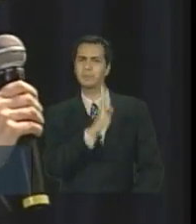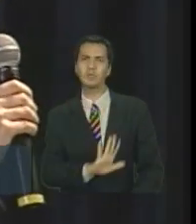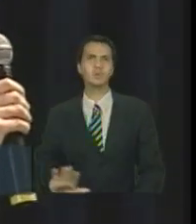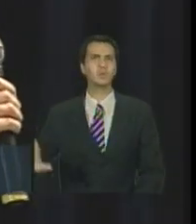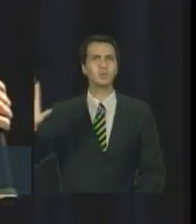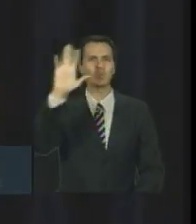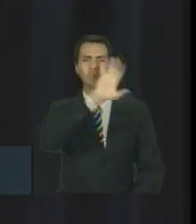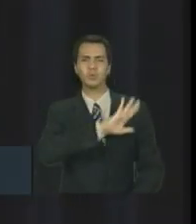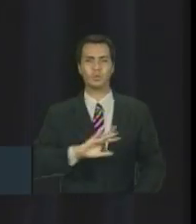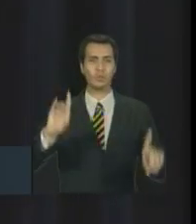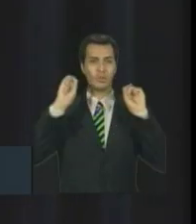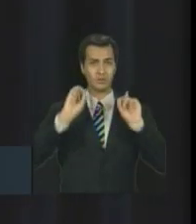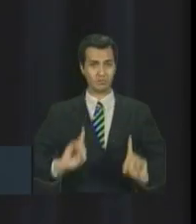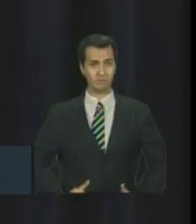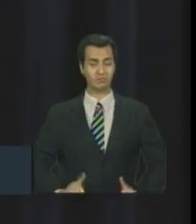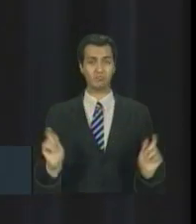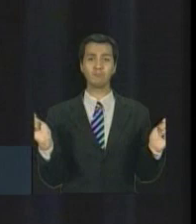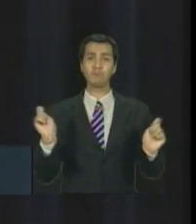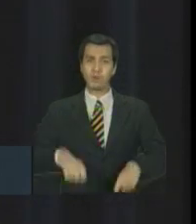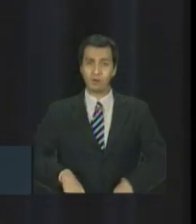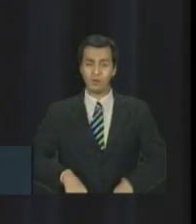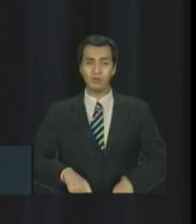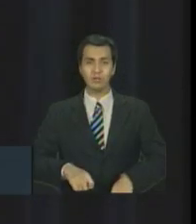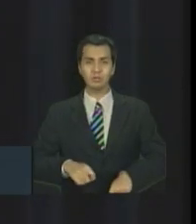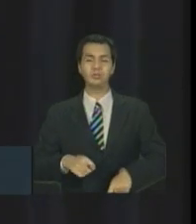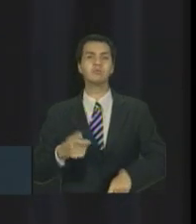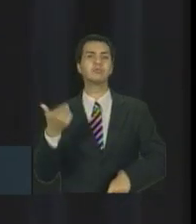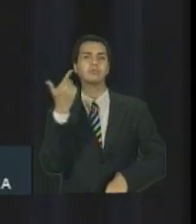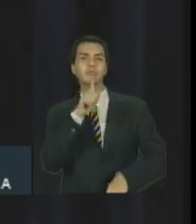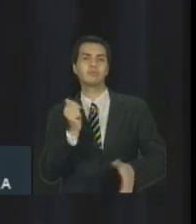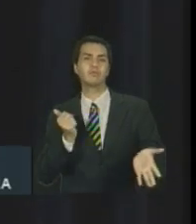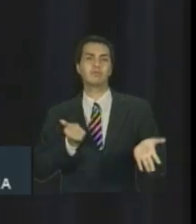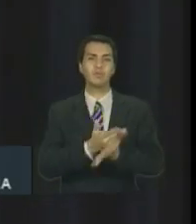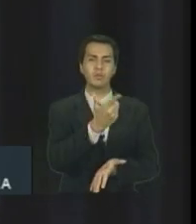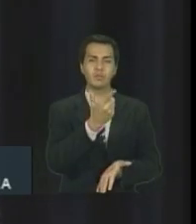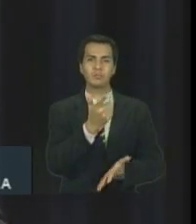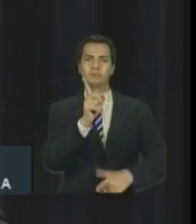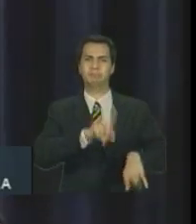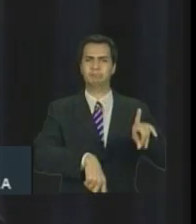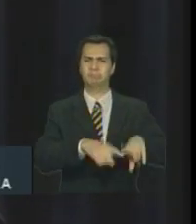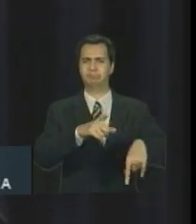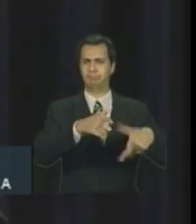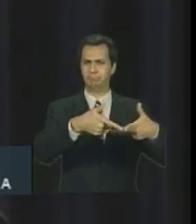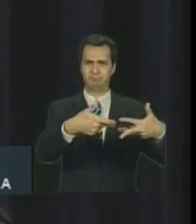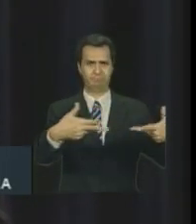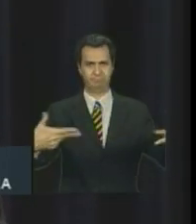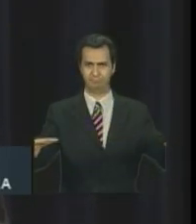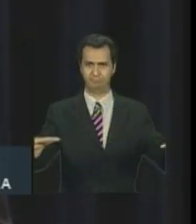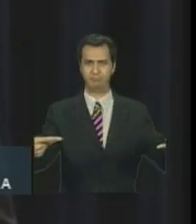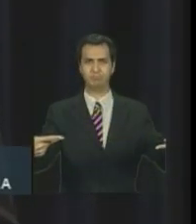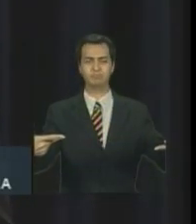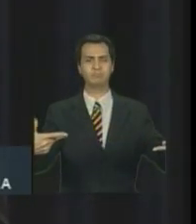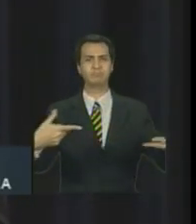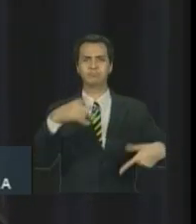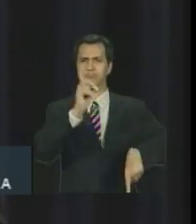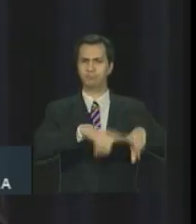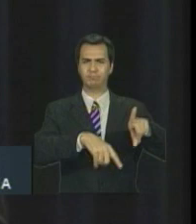brasileiras de acessarem a bens, a